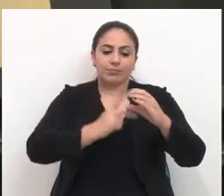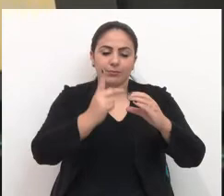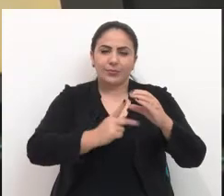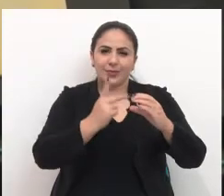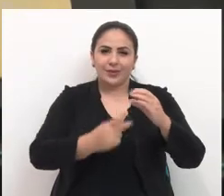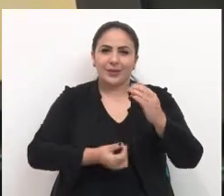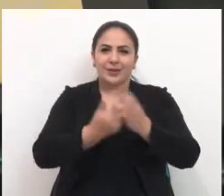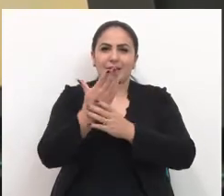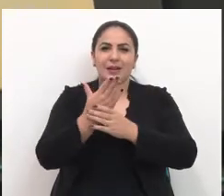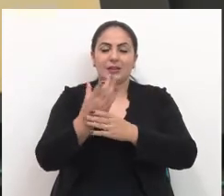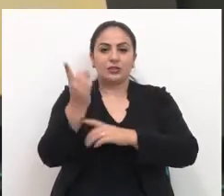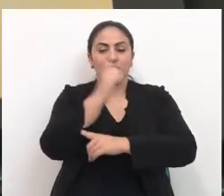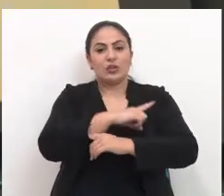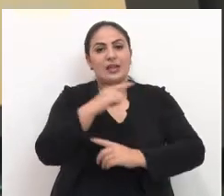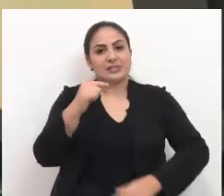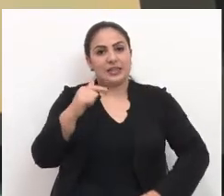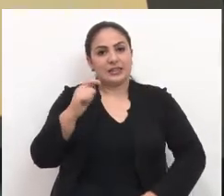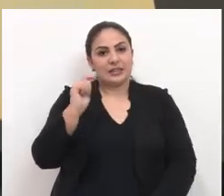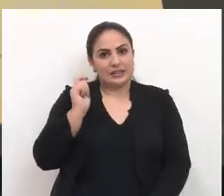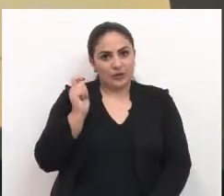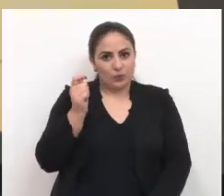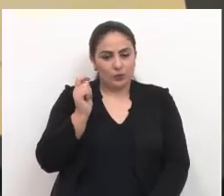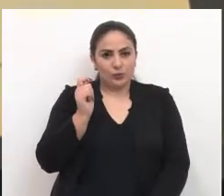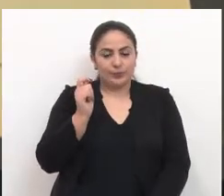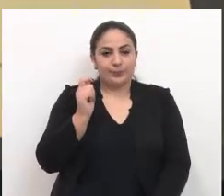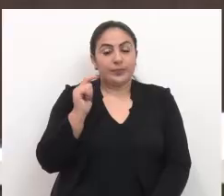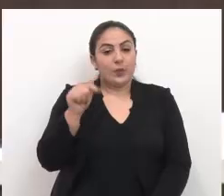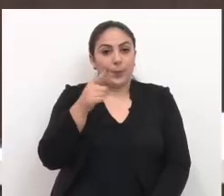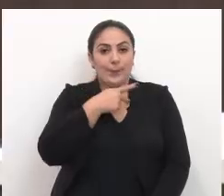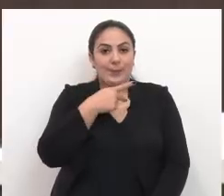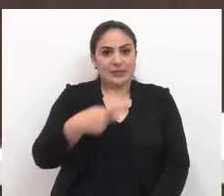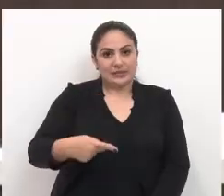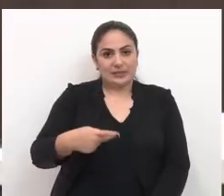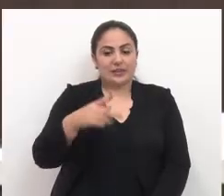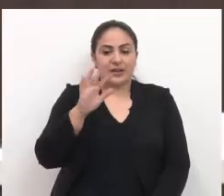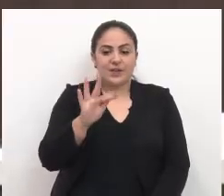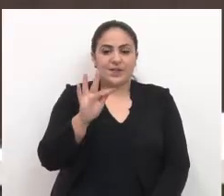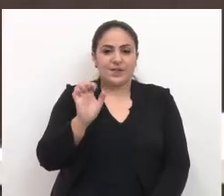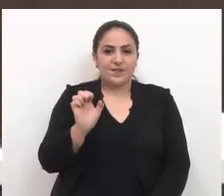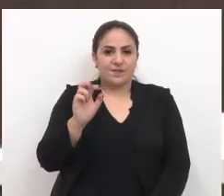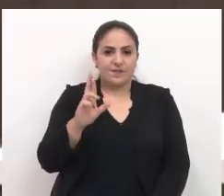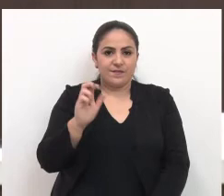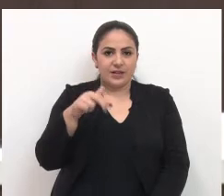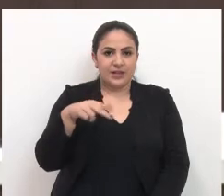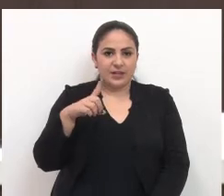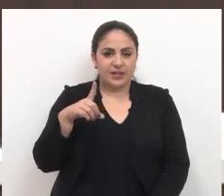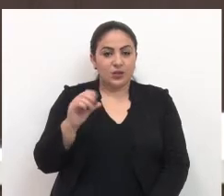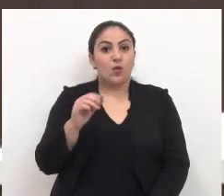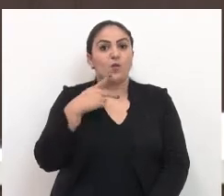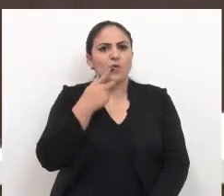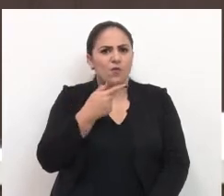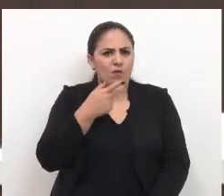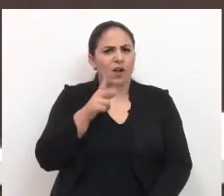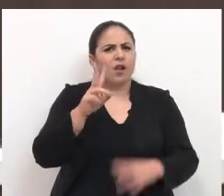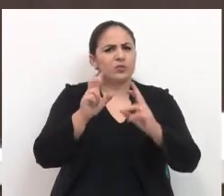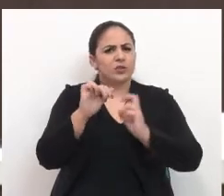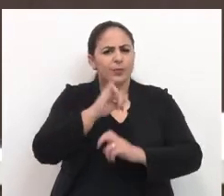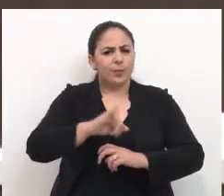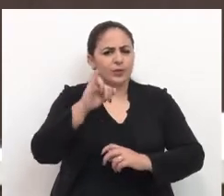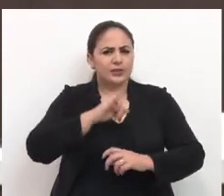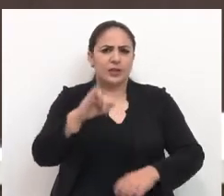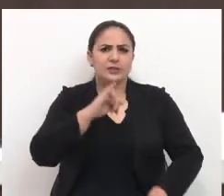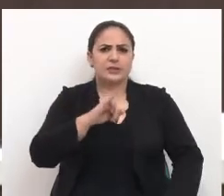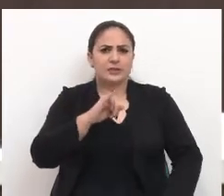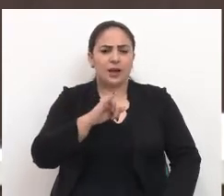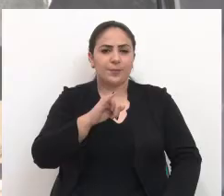de Vereadores foi criada no dia 7 de agosto. O presidente Fernando Rigon fala da importância de